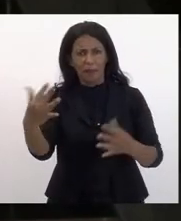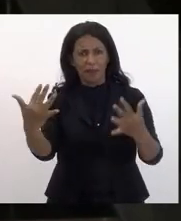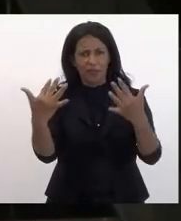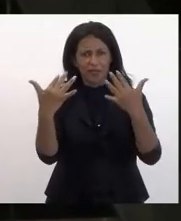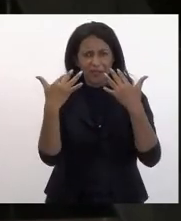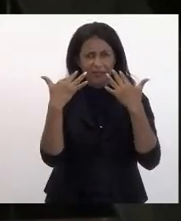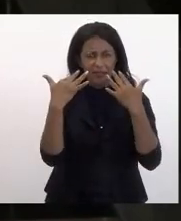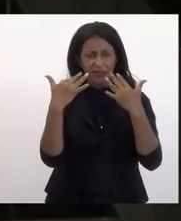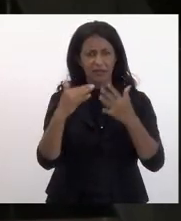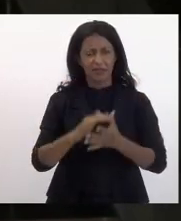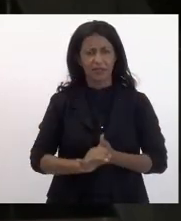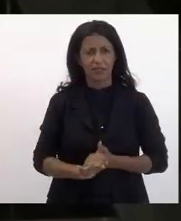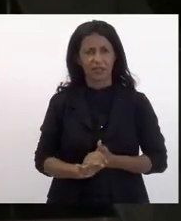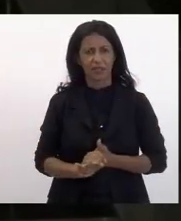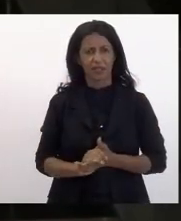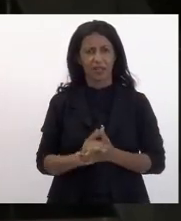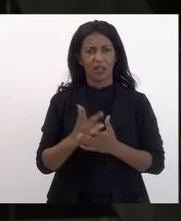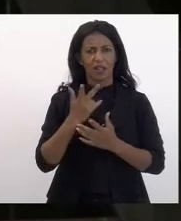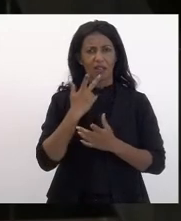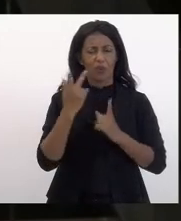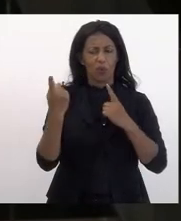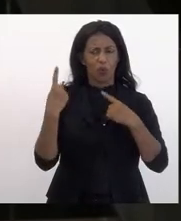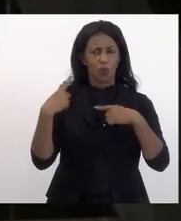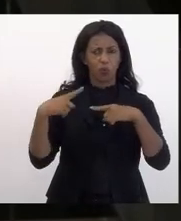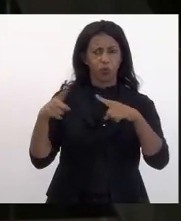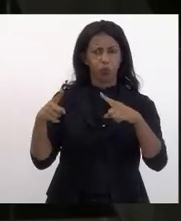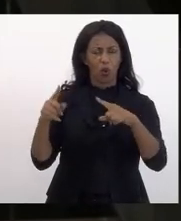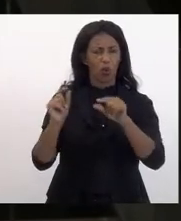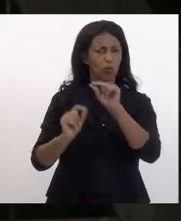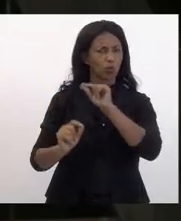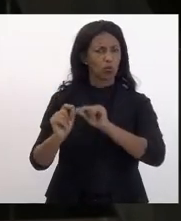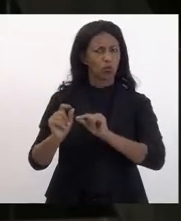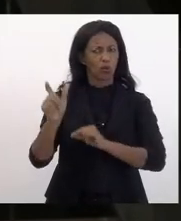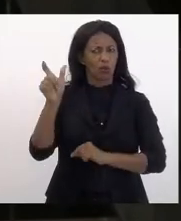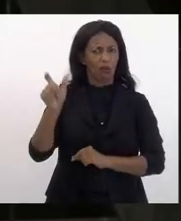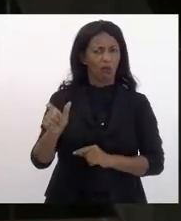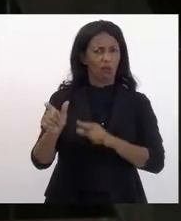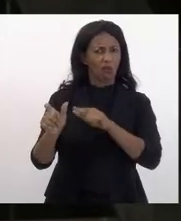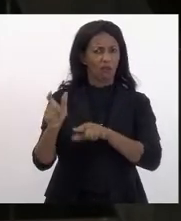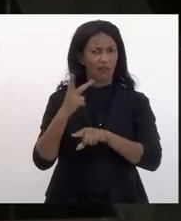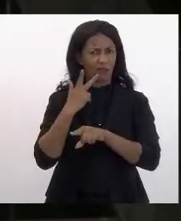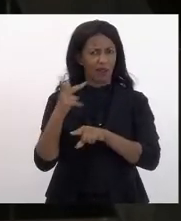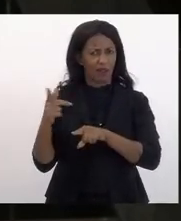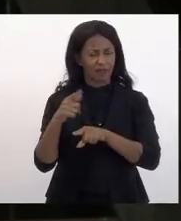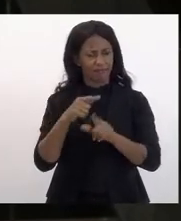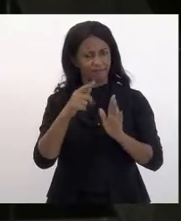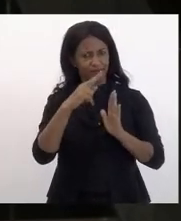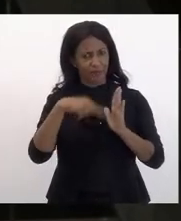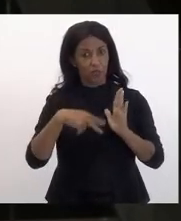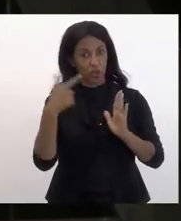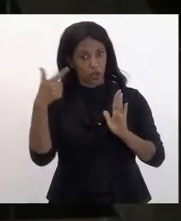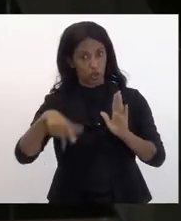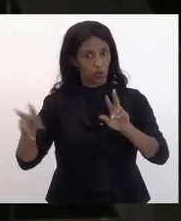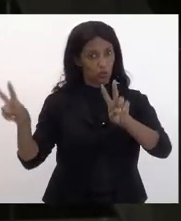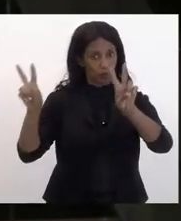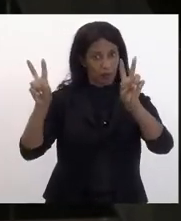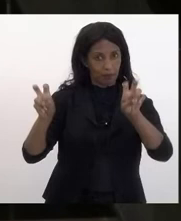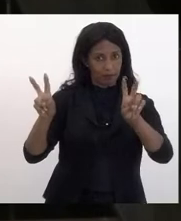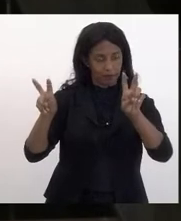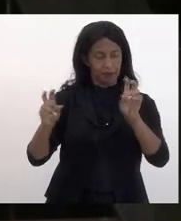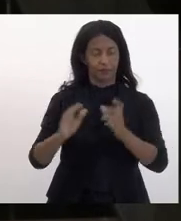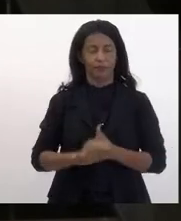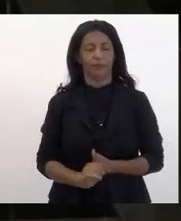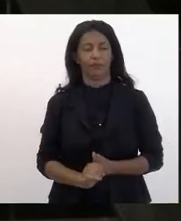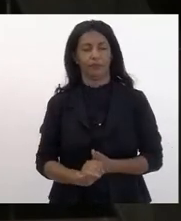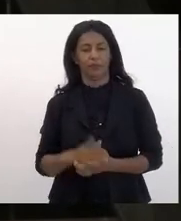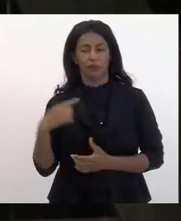atenção na contradição do que este indivíduo vai falar. De novo, abre